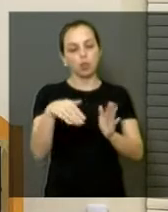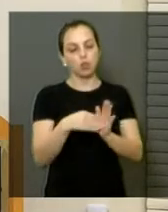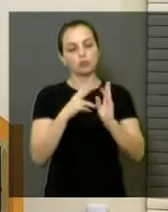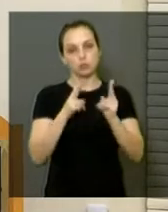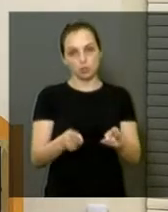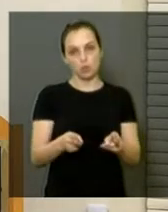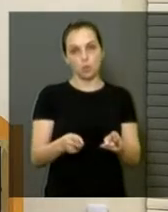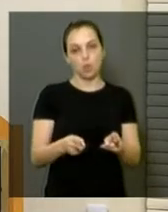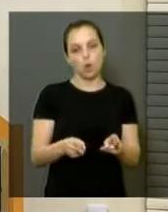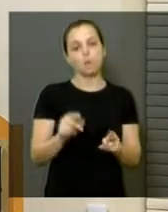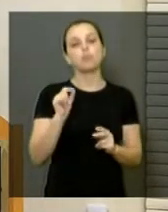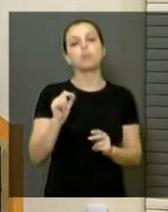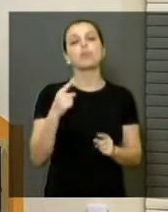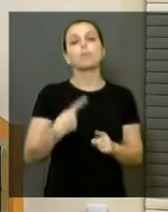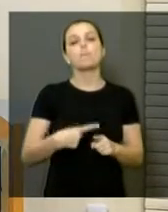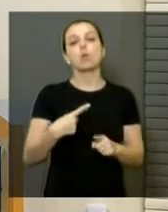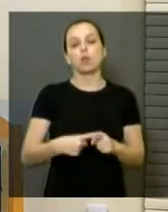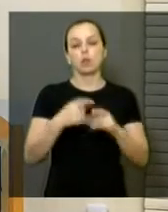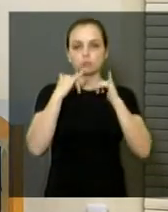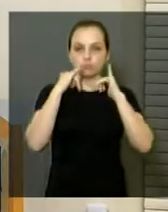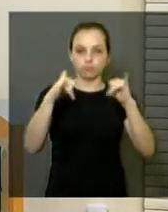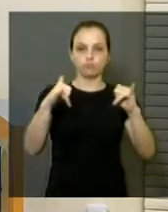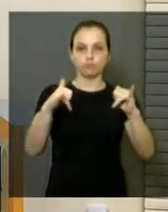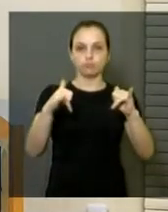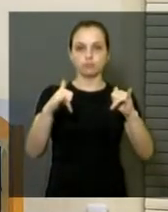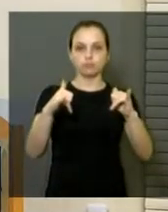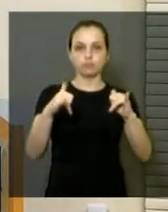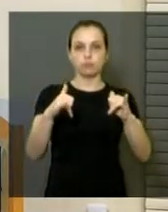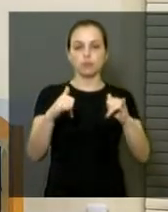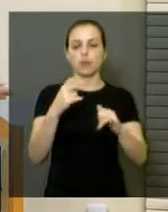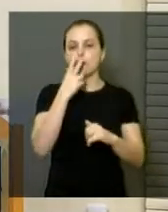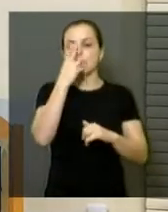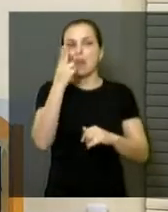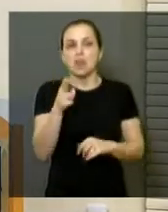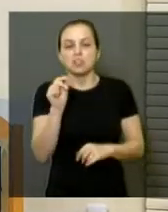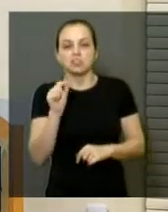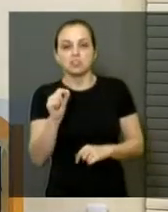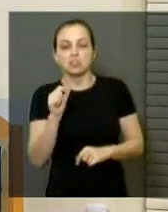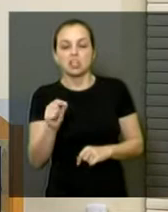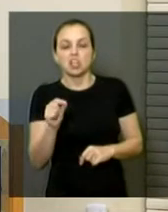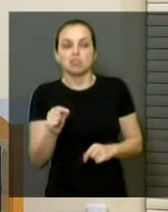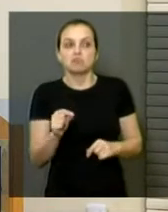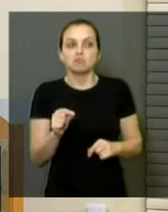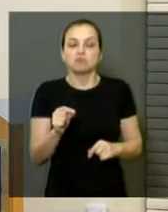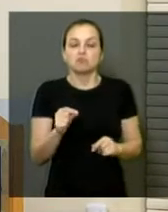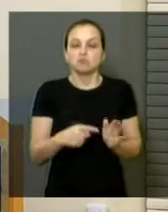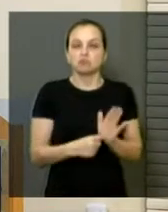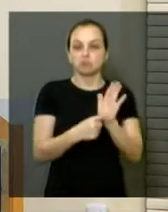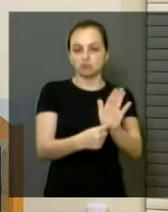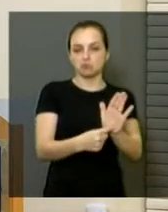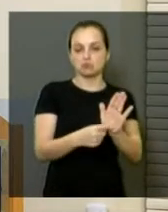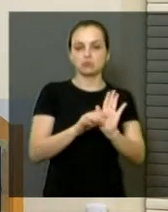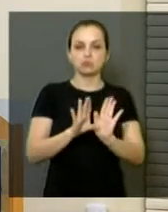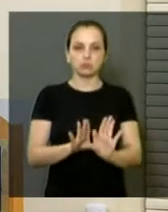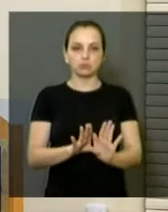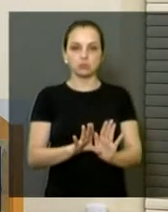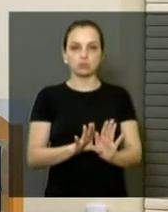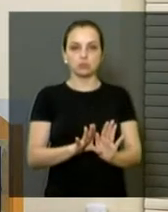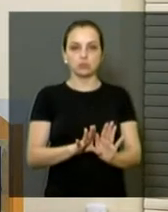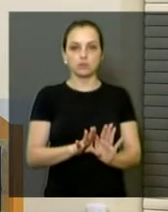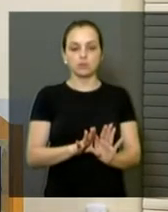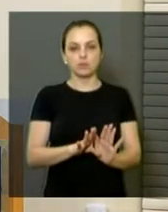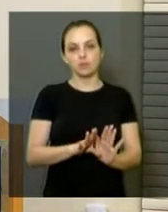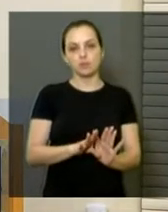estou dizendo isso porque, parece uma questão tão dada, mas a gente